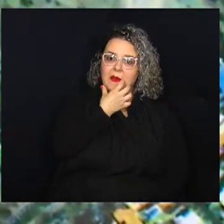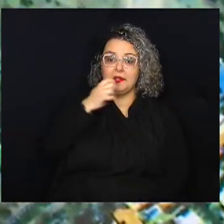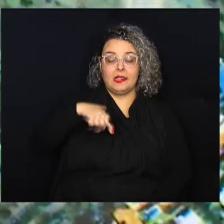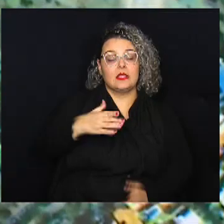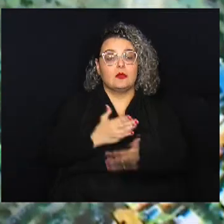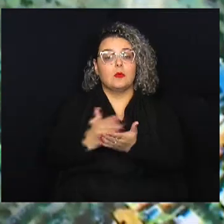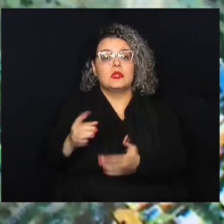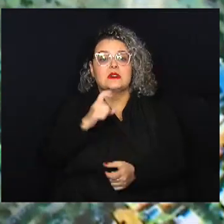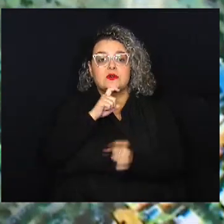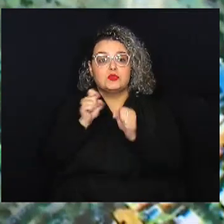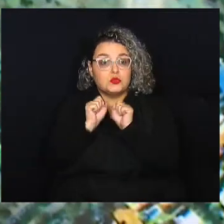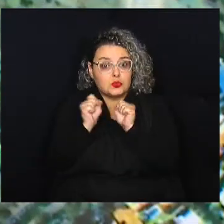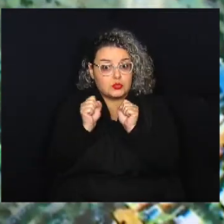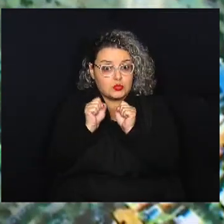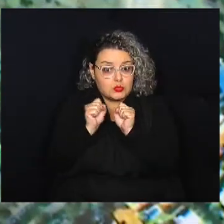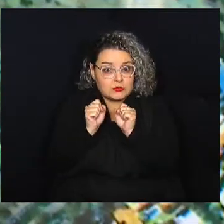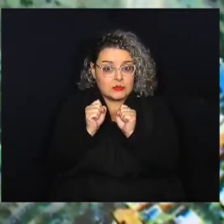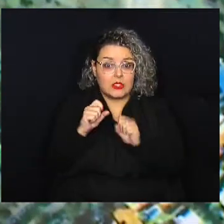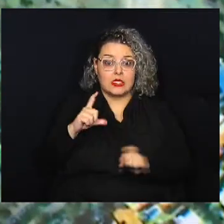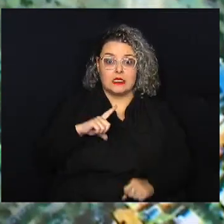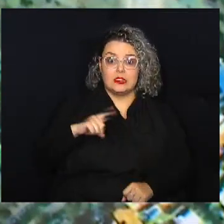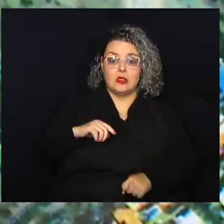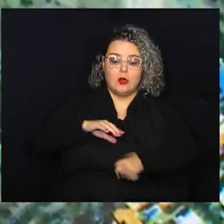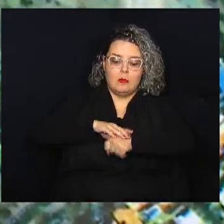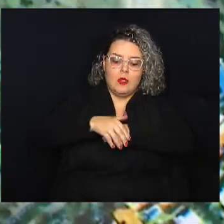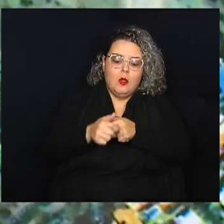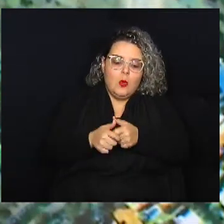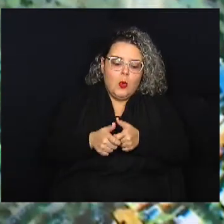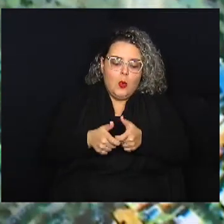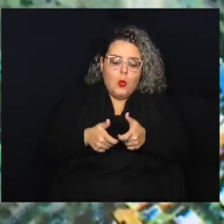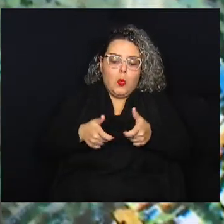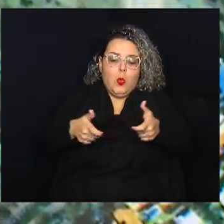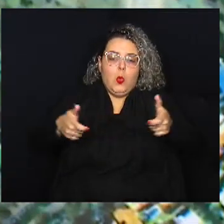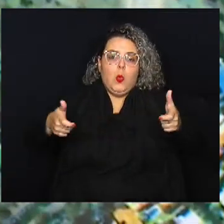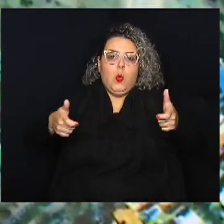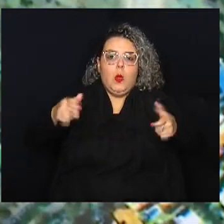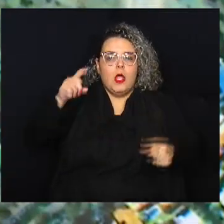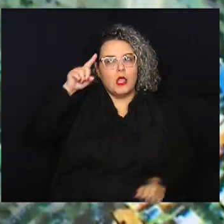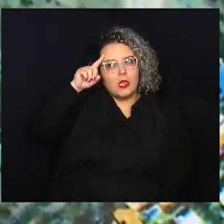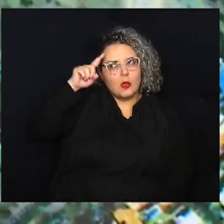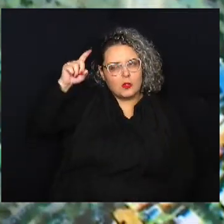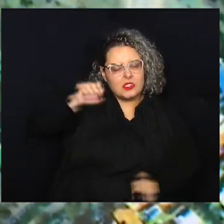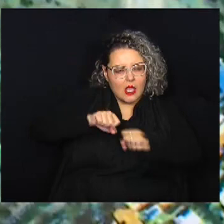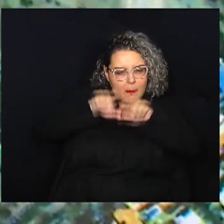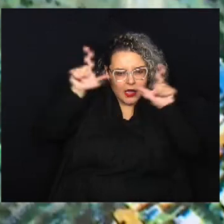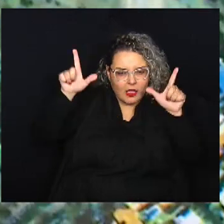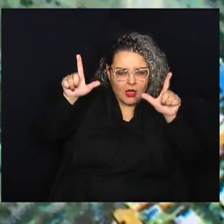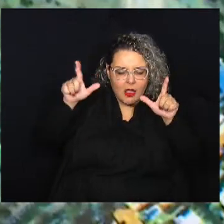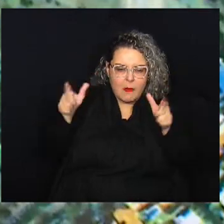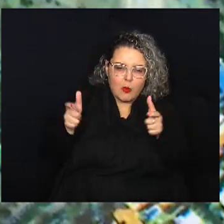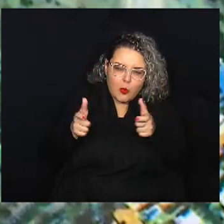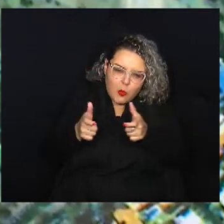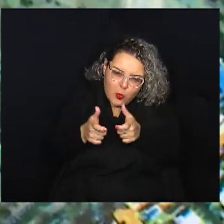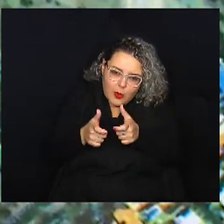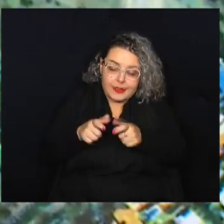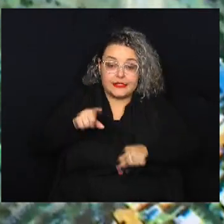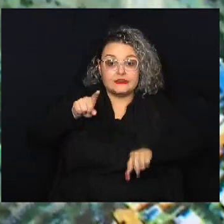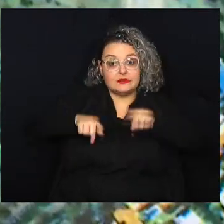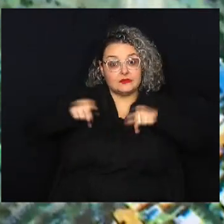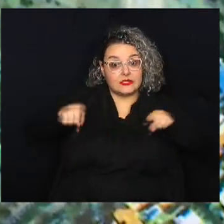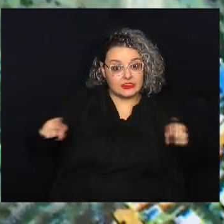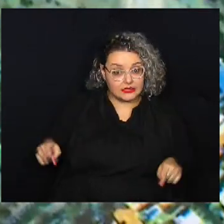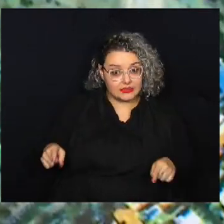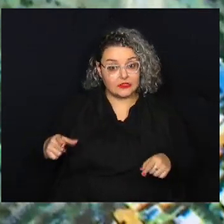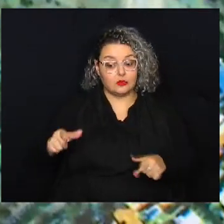inverno, então nós temos a noite mais longa e o dia mais curto. Isso muda um pouquinho de local para local, conforme a latitude do local.